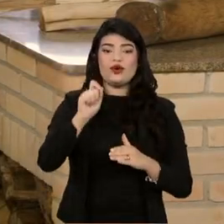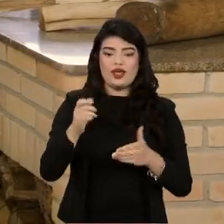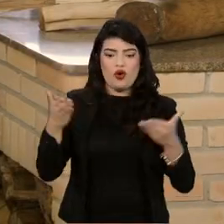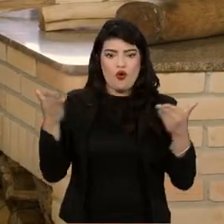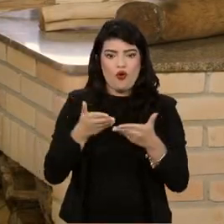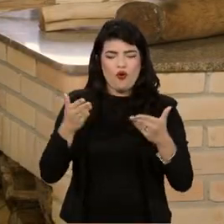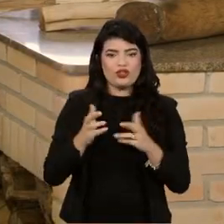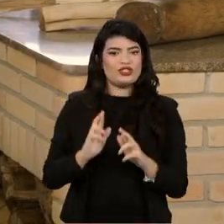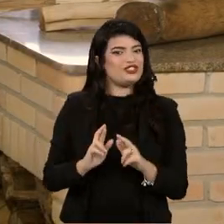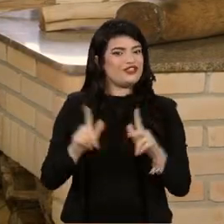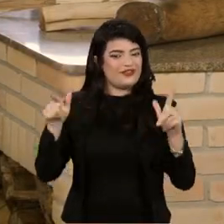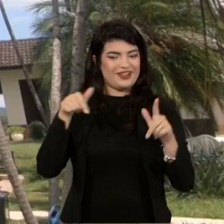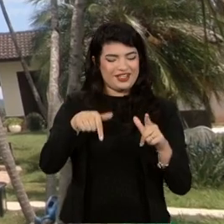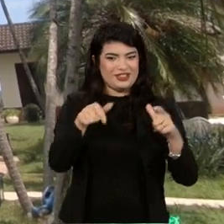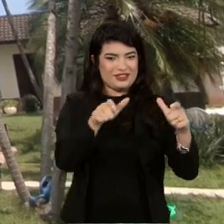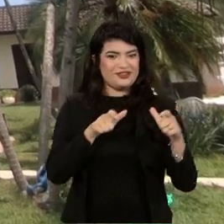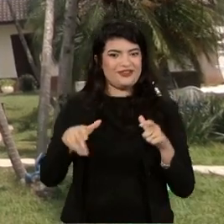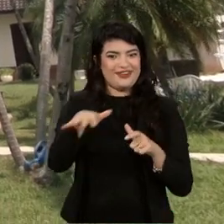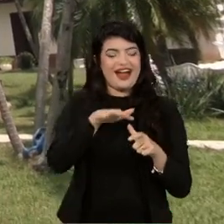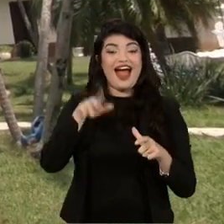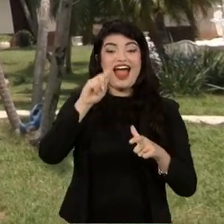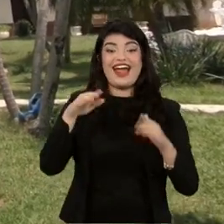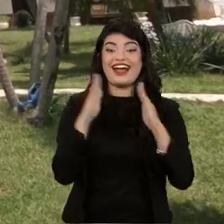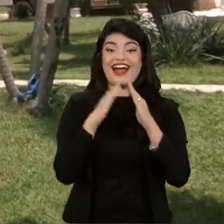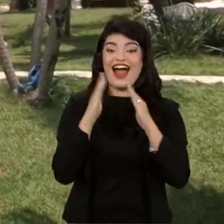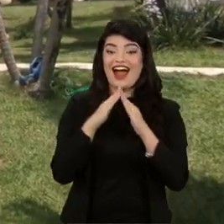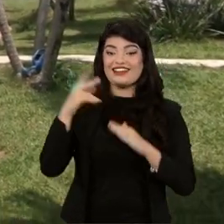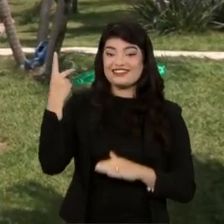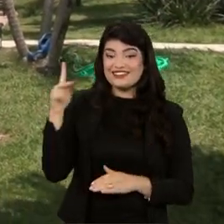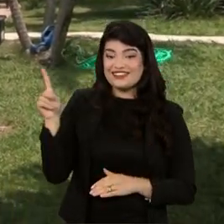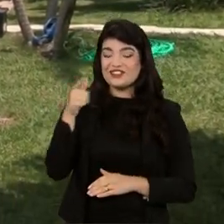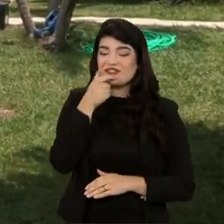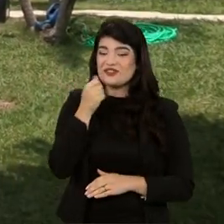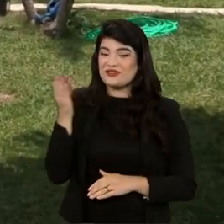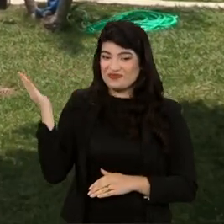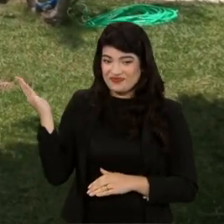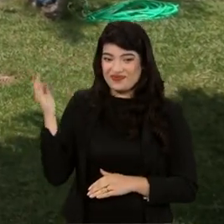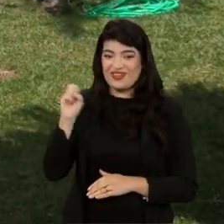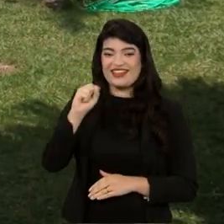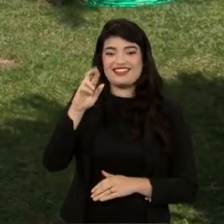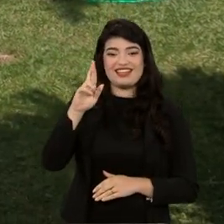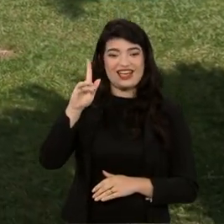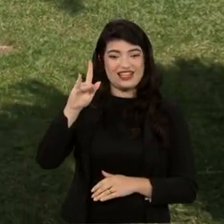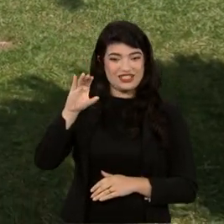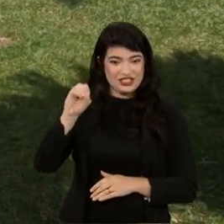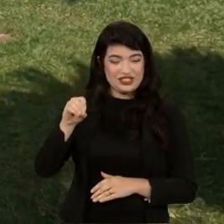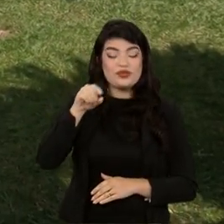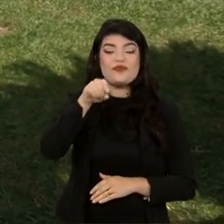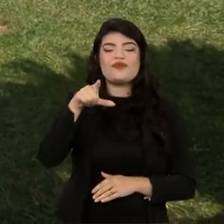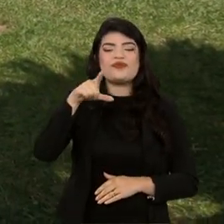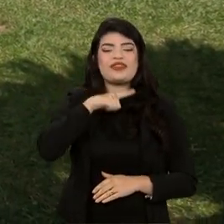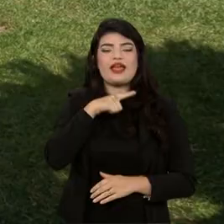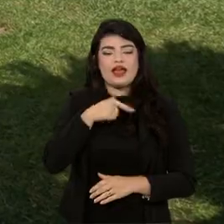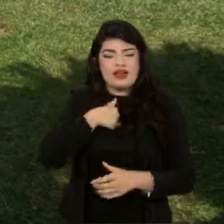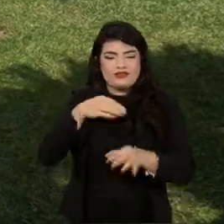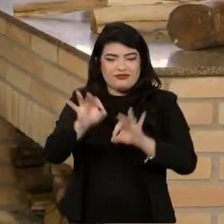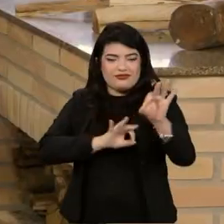muito especial hoje na casa de Sérgio Reis, da Ângela e do Bavini, aqui, né? Fazendo